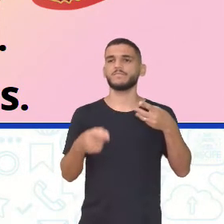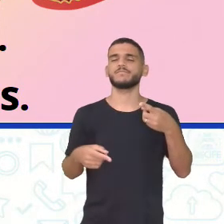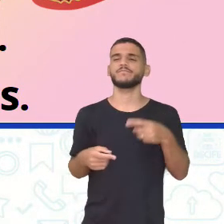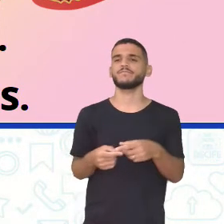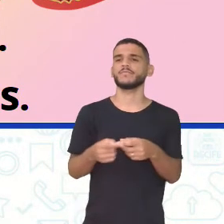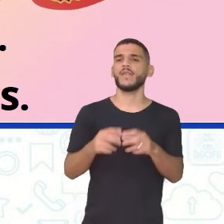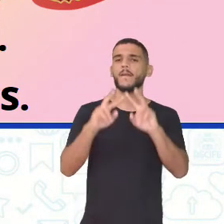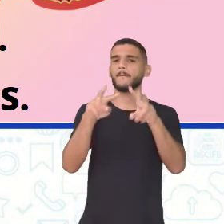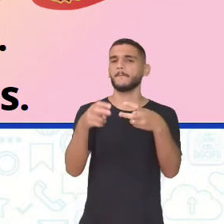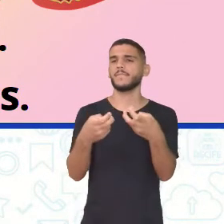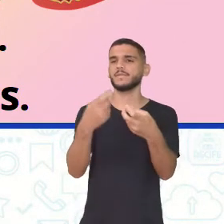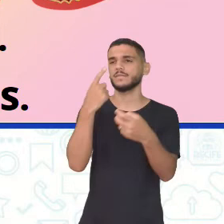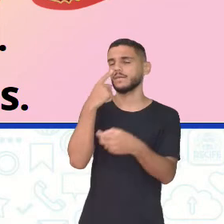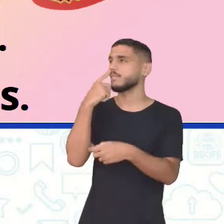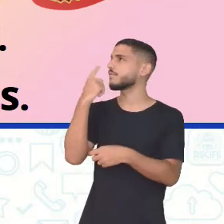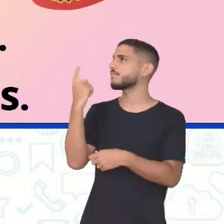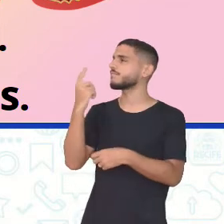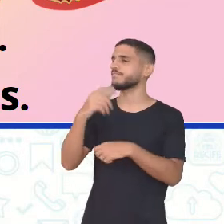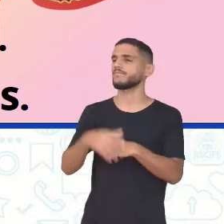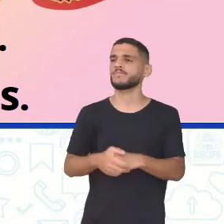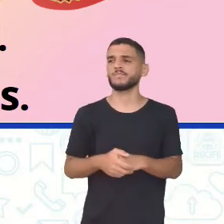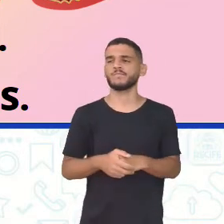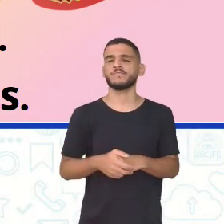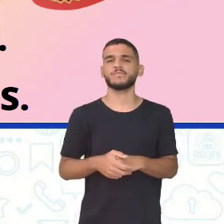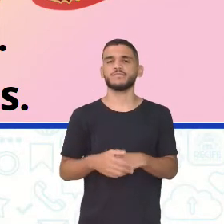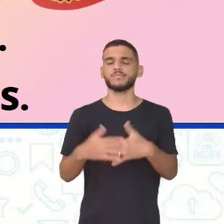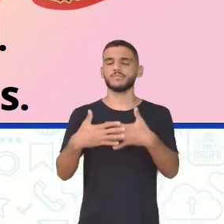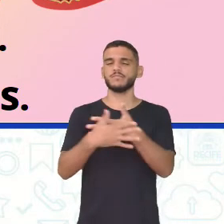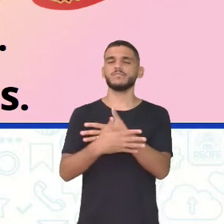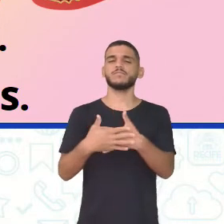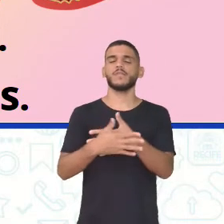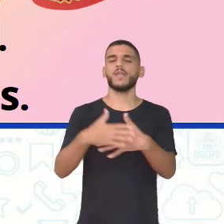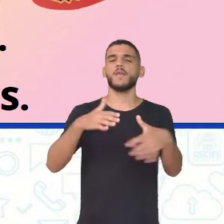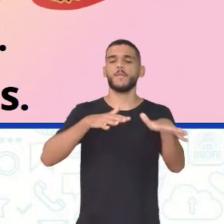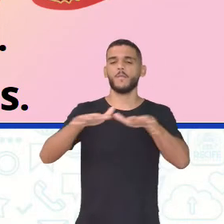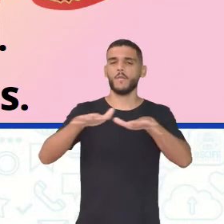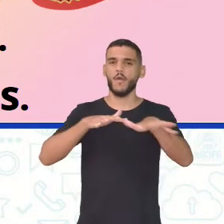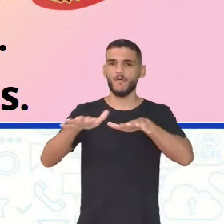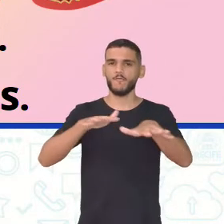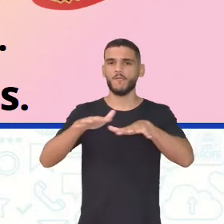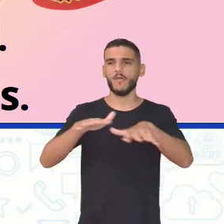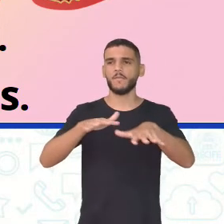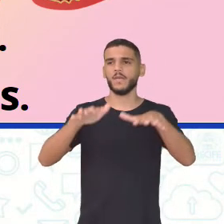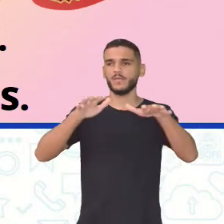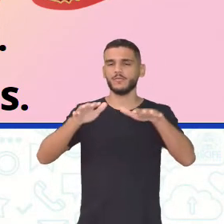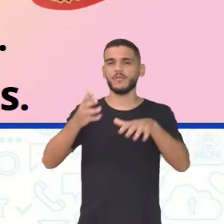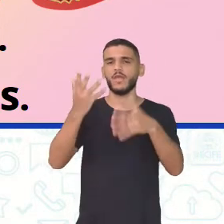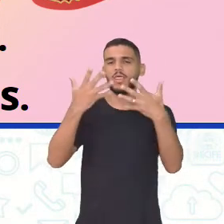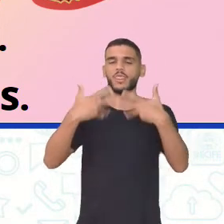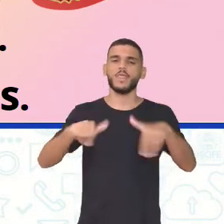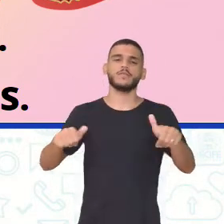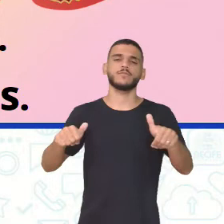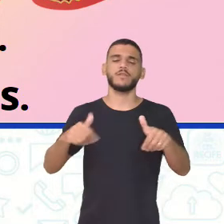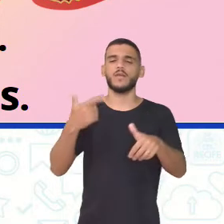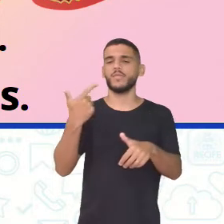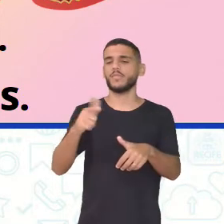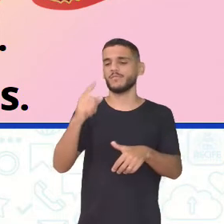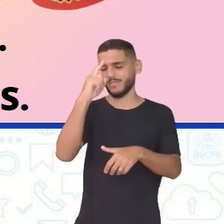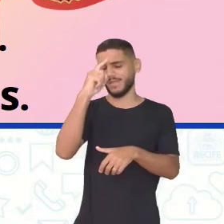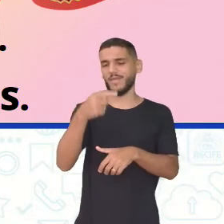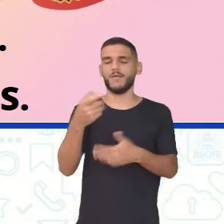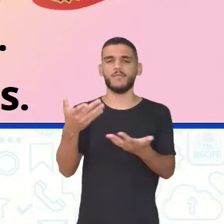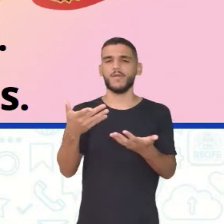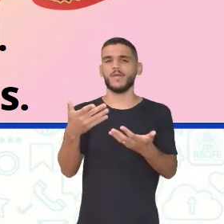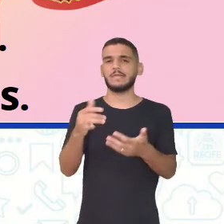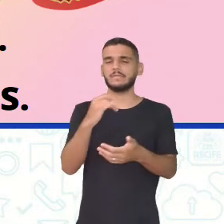Vejam que interessante. O tecido muscular liso, ele realiza movimentos involuntários. Ou seja, a gente não tem comando. Eu